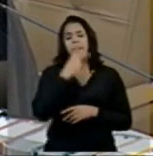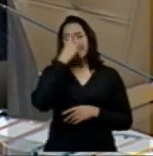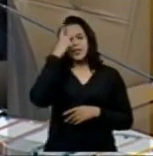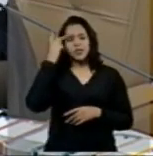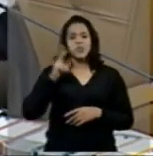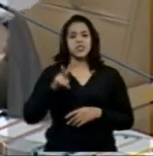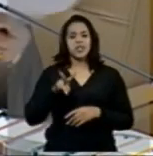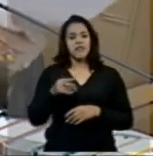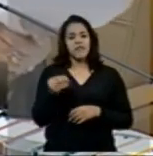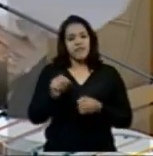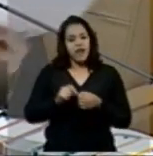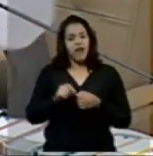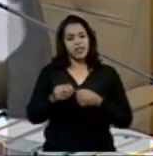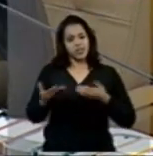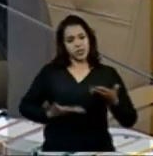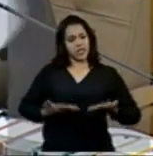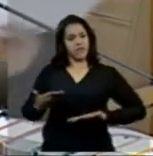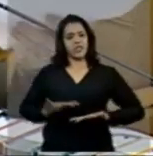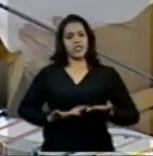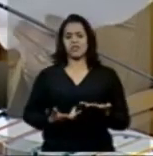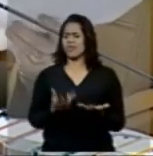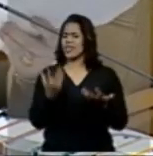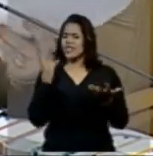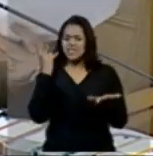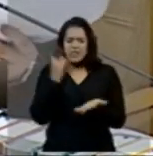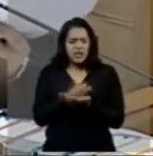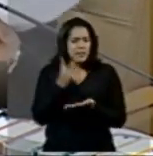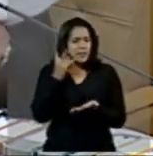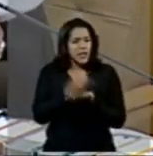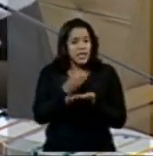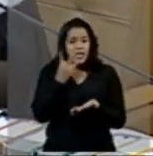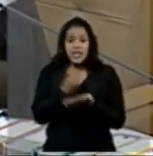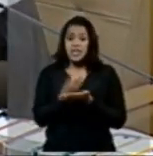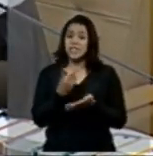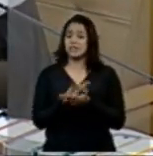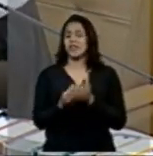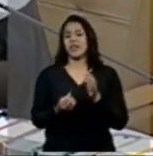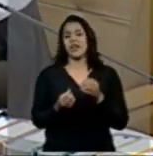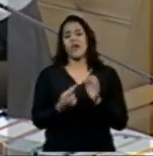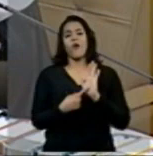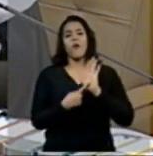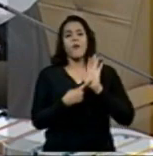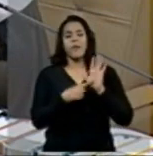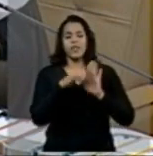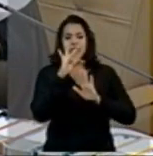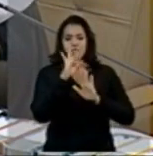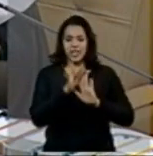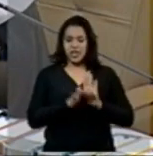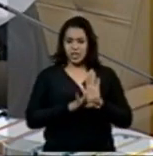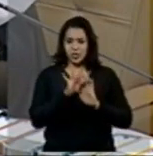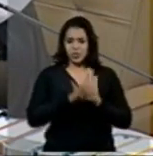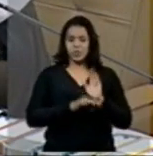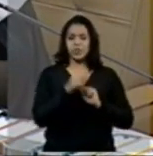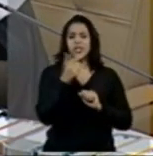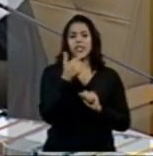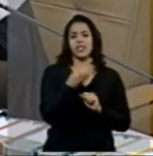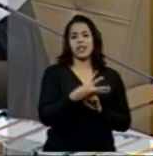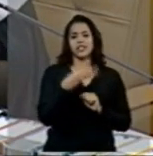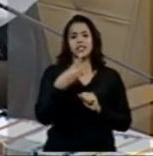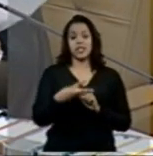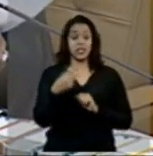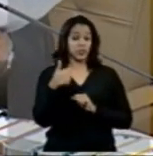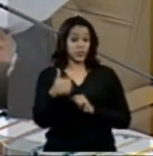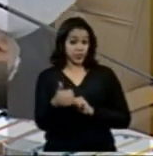serviços. Exatamente a mesma formulação que hoje apresenta a súmula